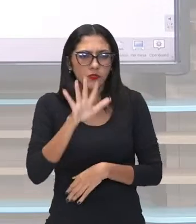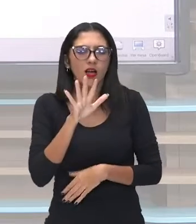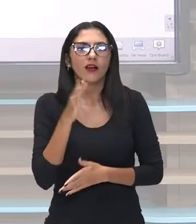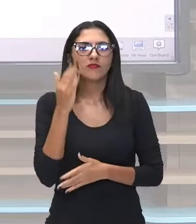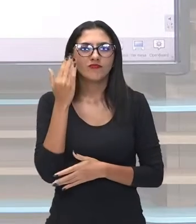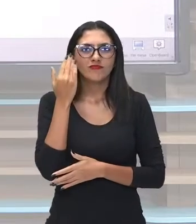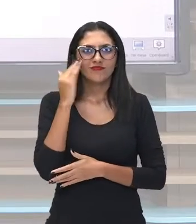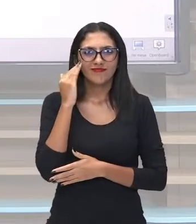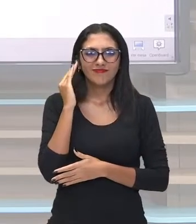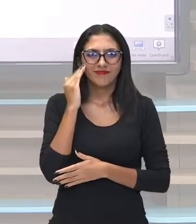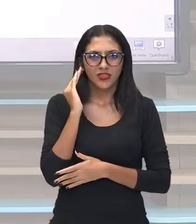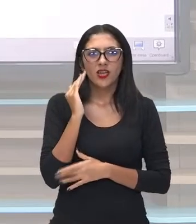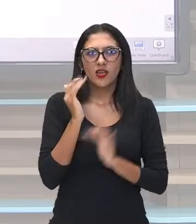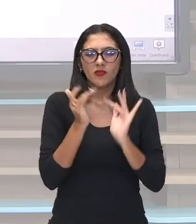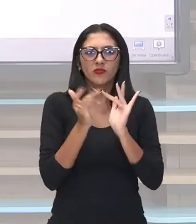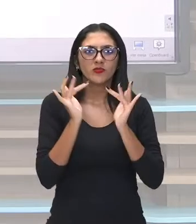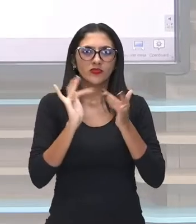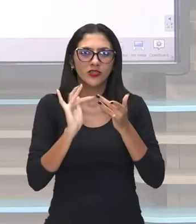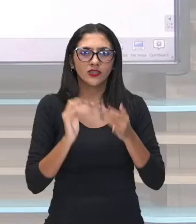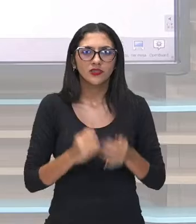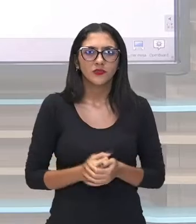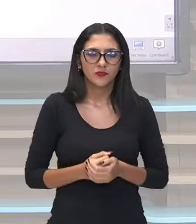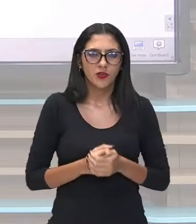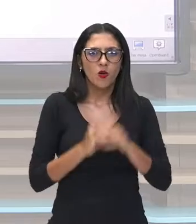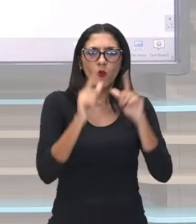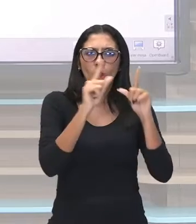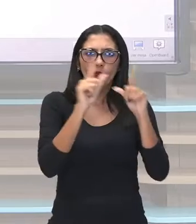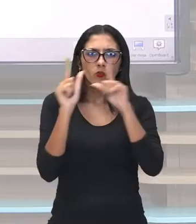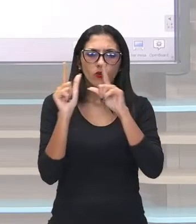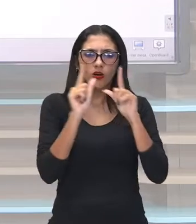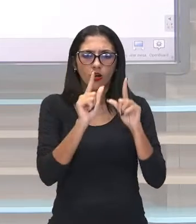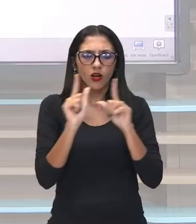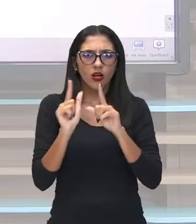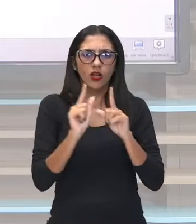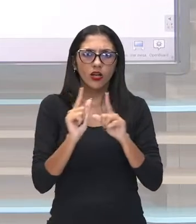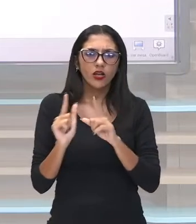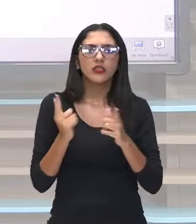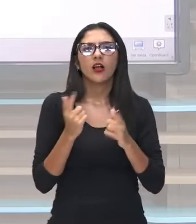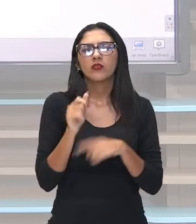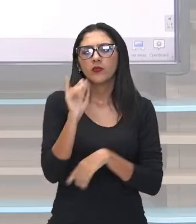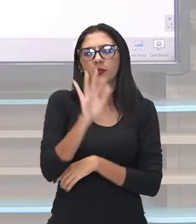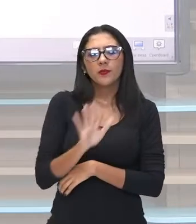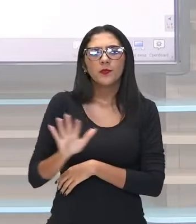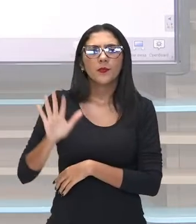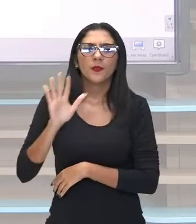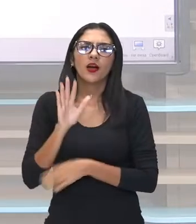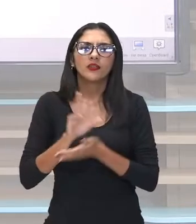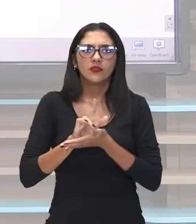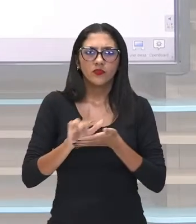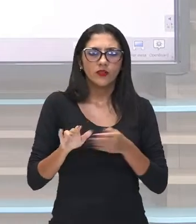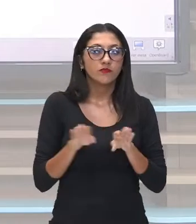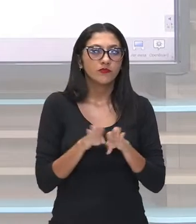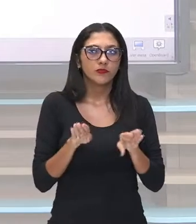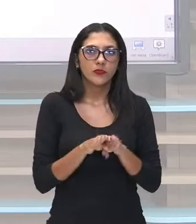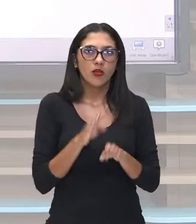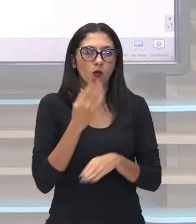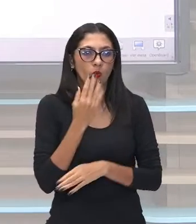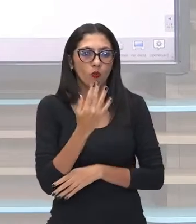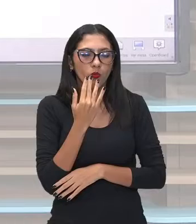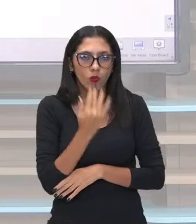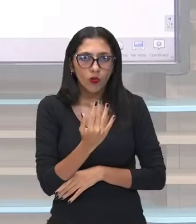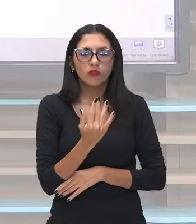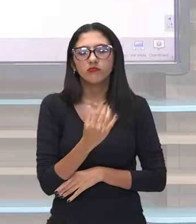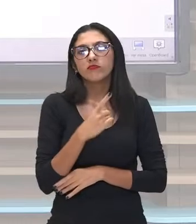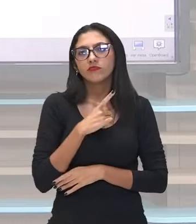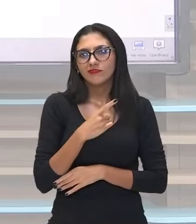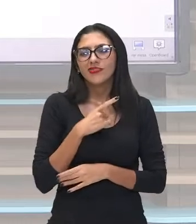saber. Então, os quadros, né, as imagens, até as cores passam informação.